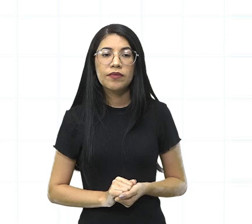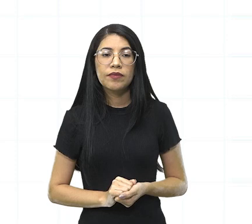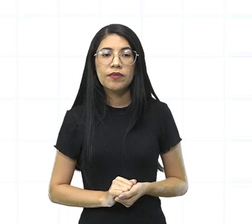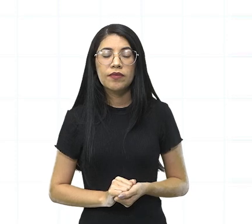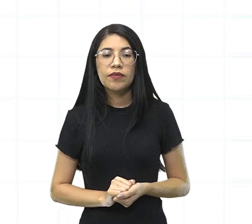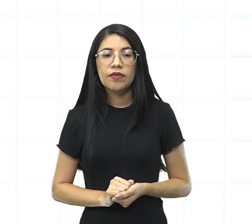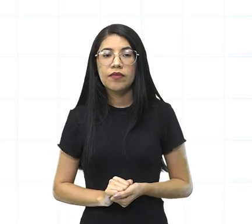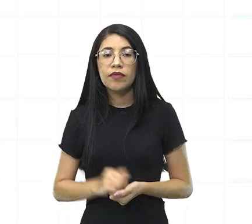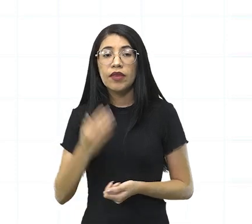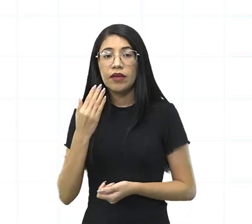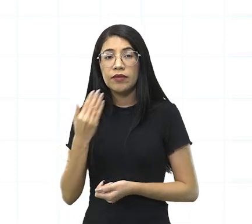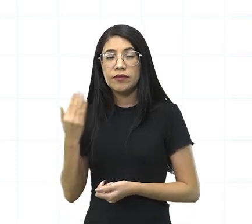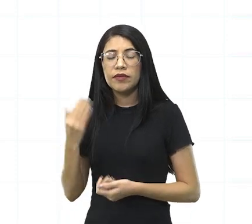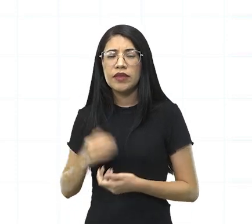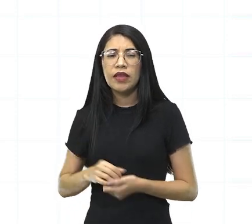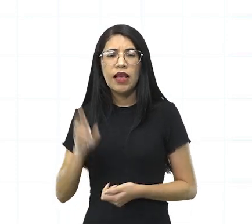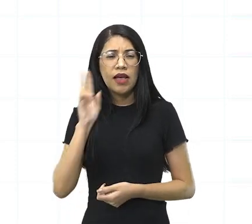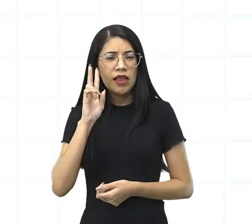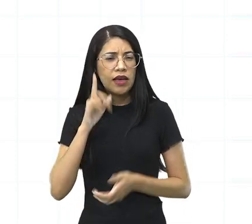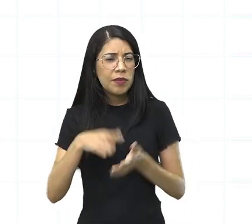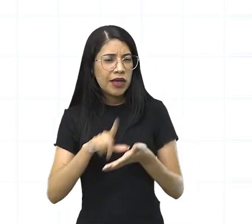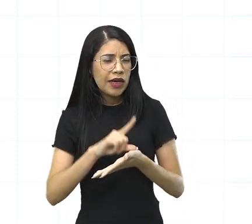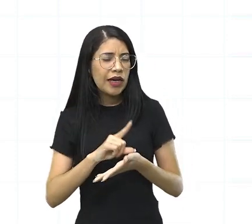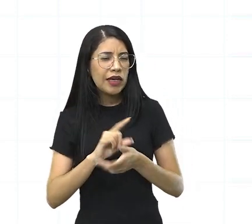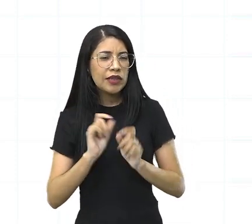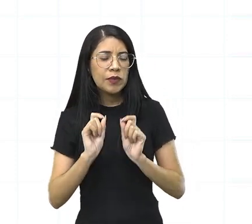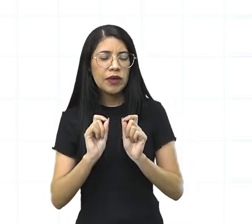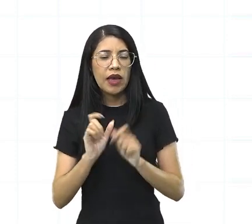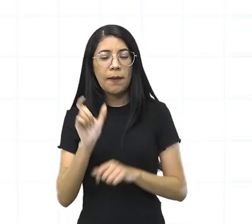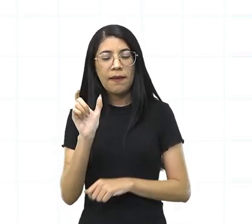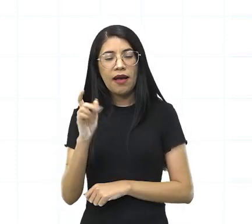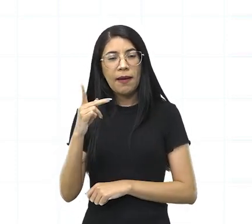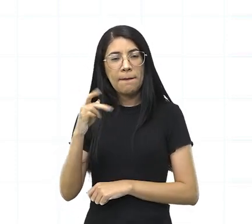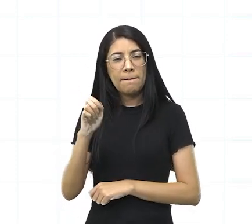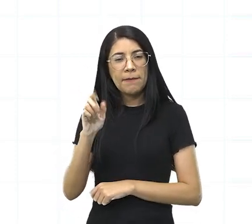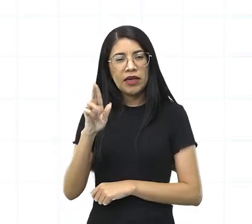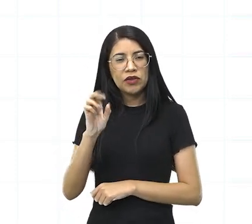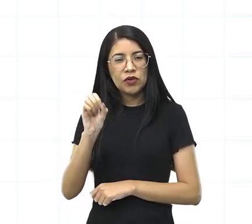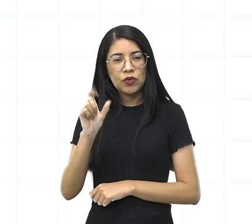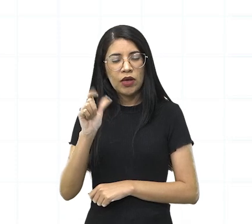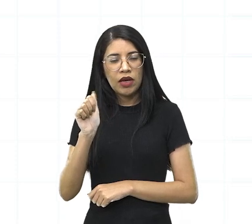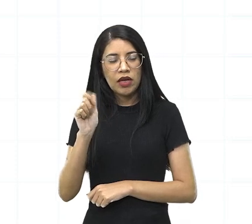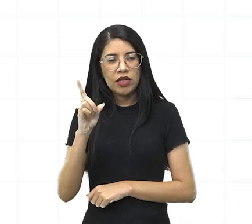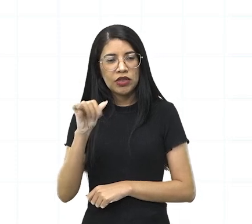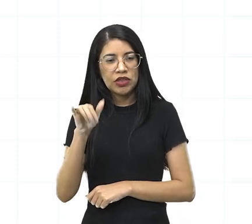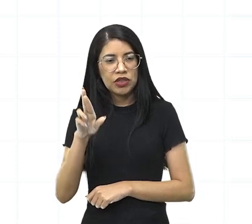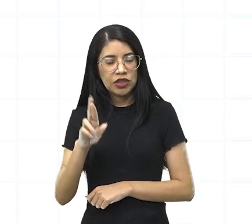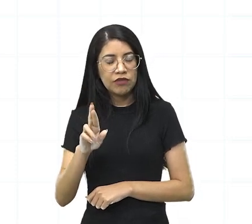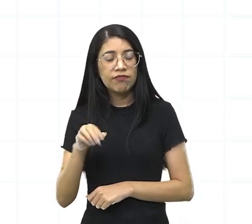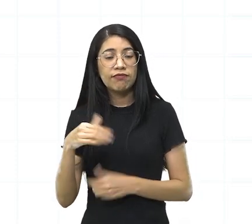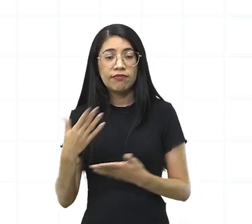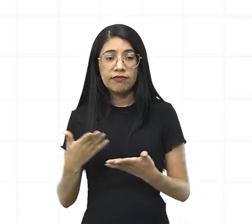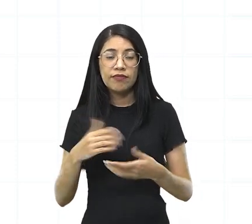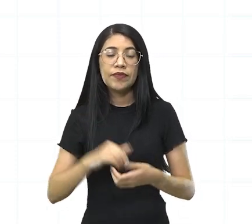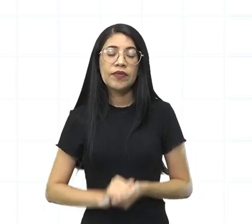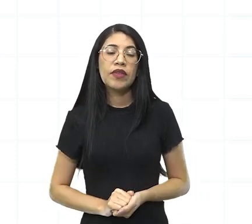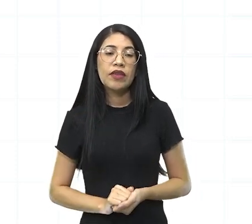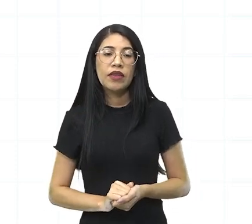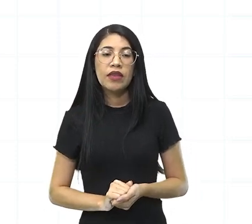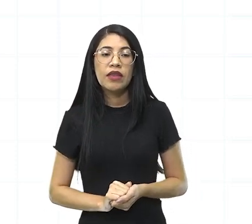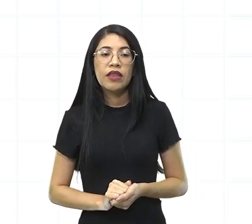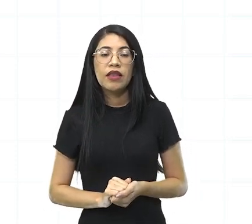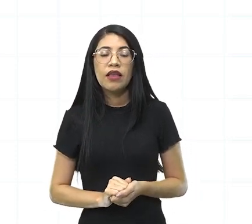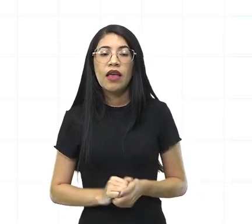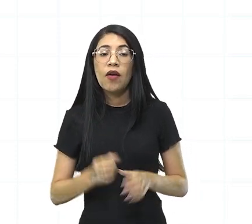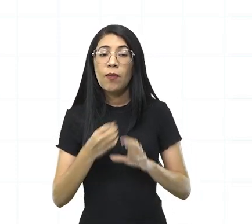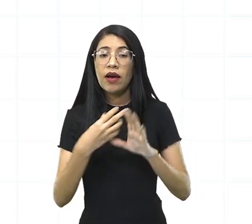só. Lembram que eu falei para vocês do termo persuadir? Exatamente, né?